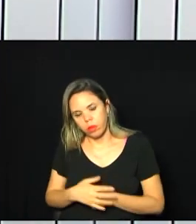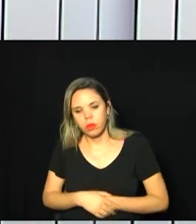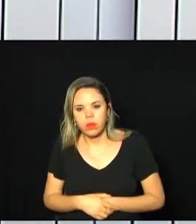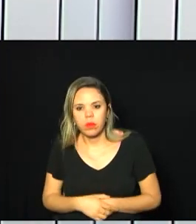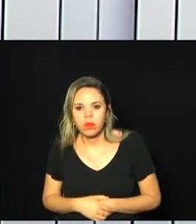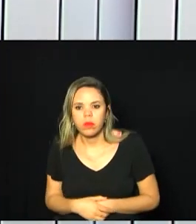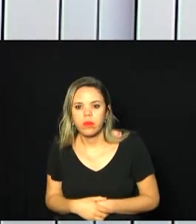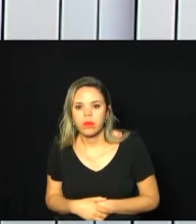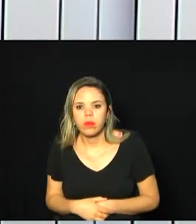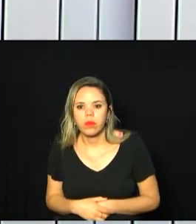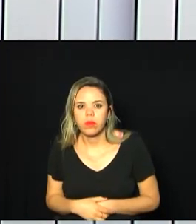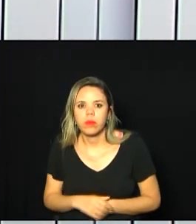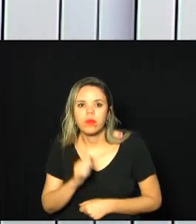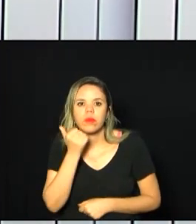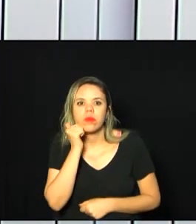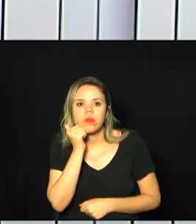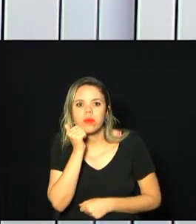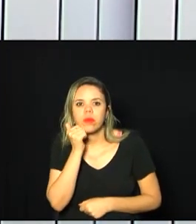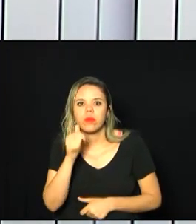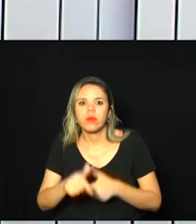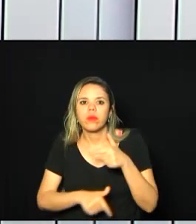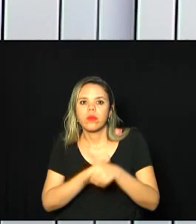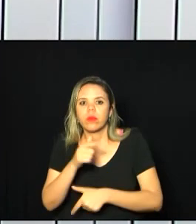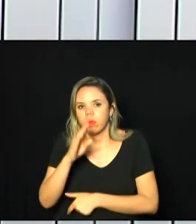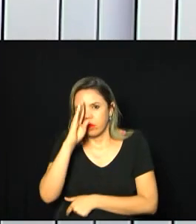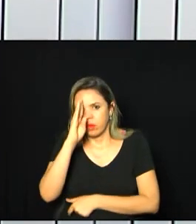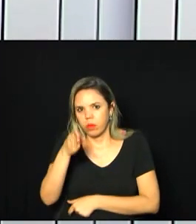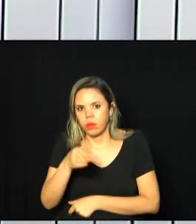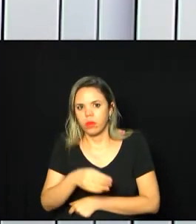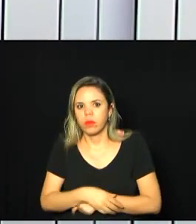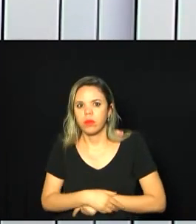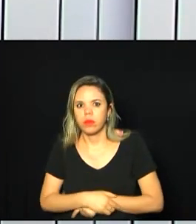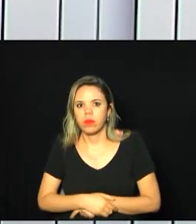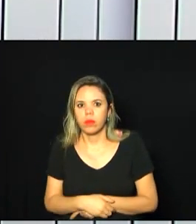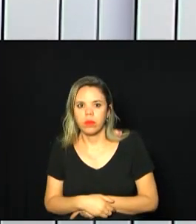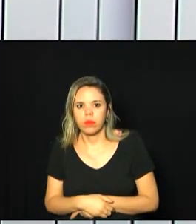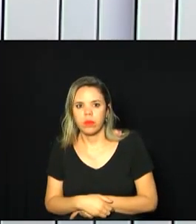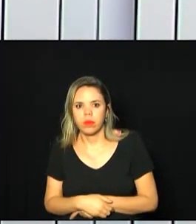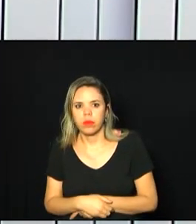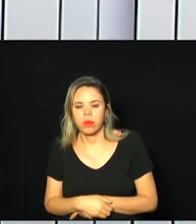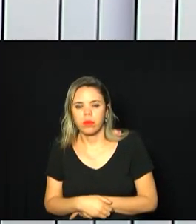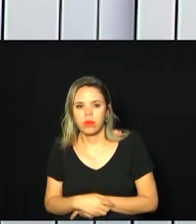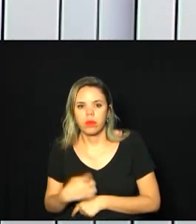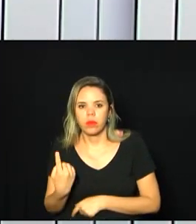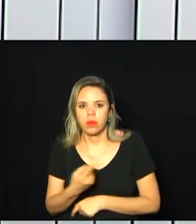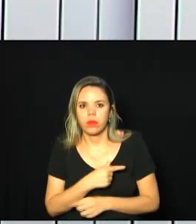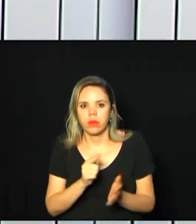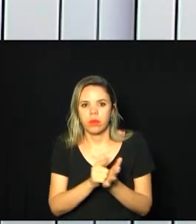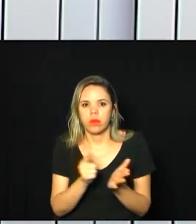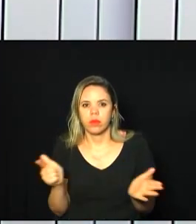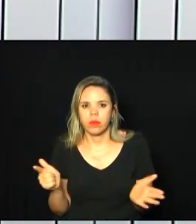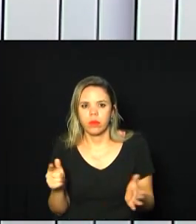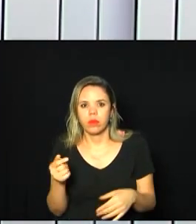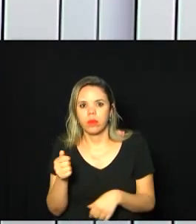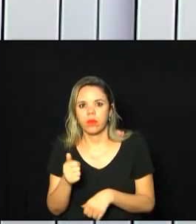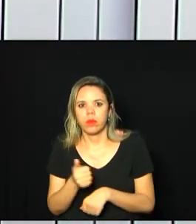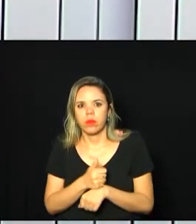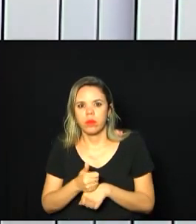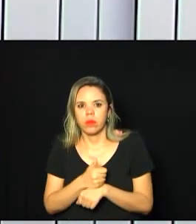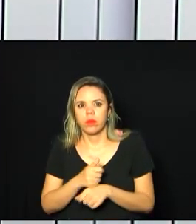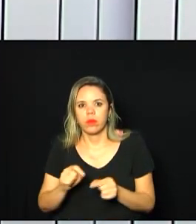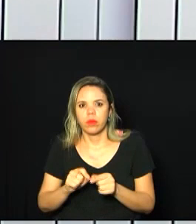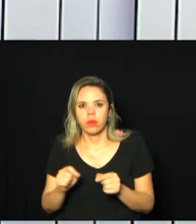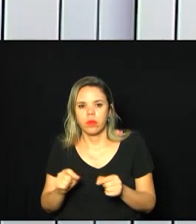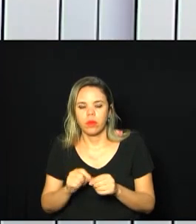pandemia, a ciência com um trabalho fundamental. Nós, jornalistas, tentamos fazer